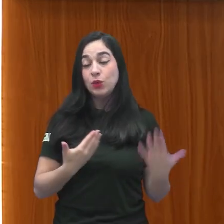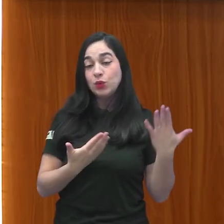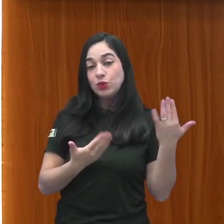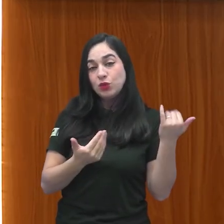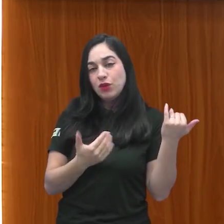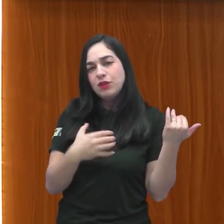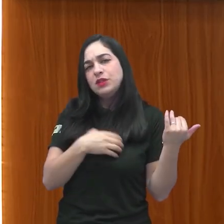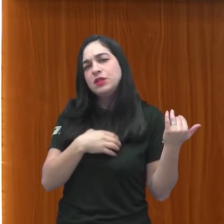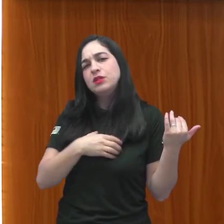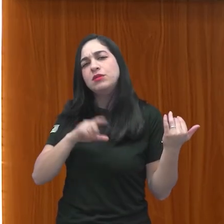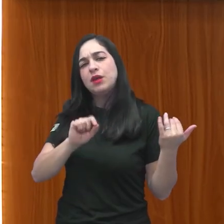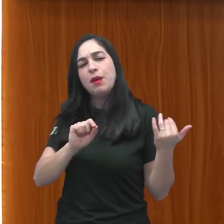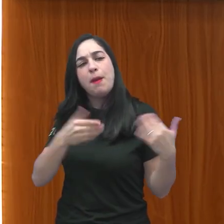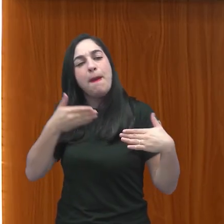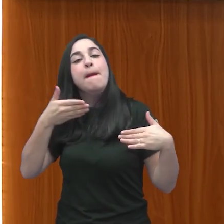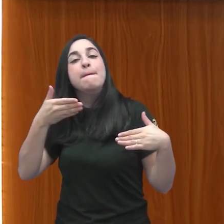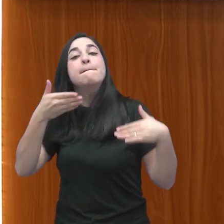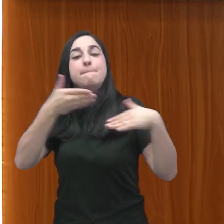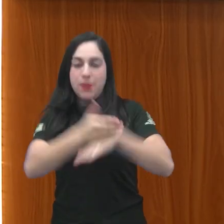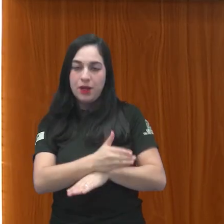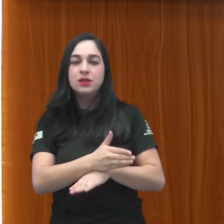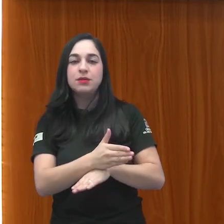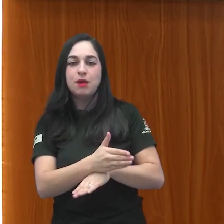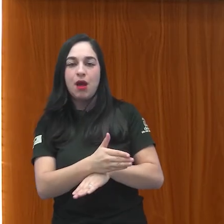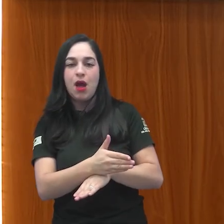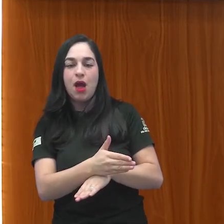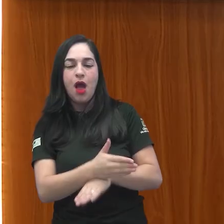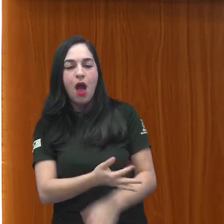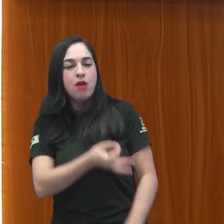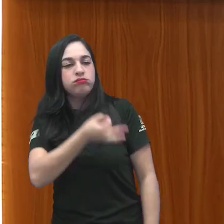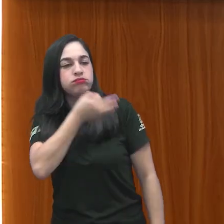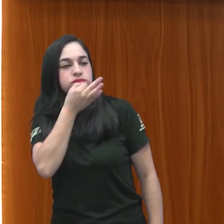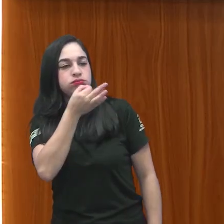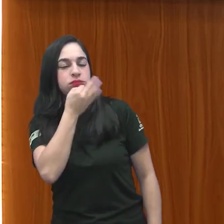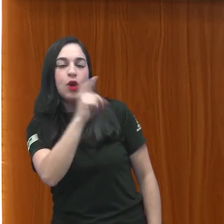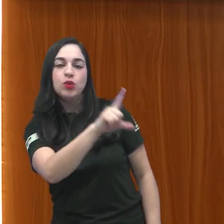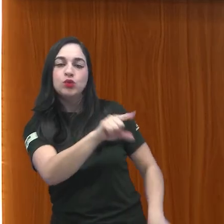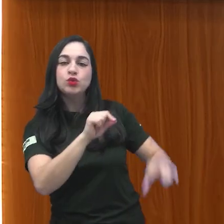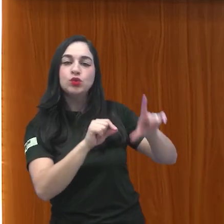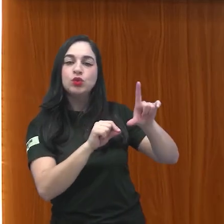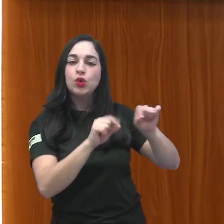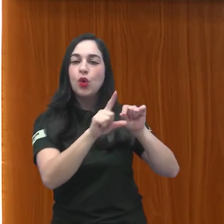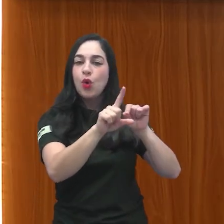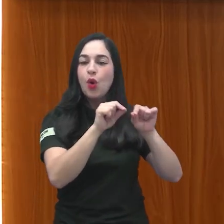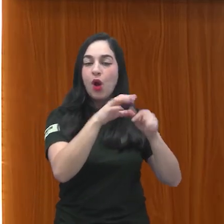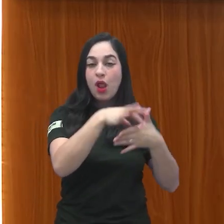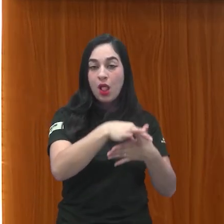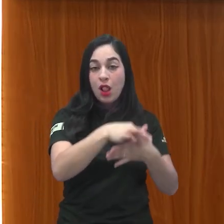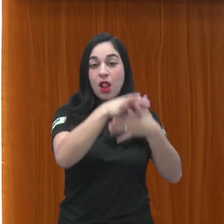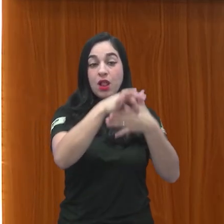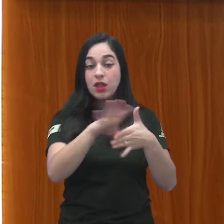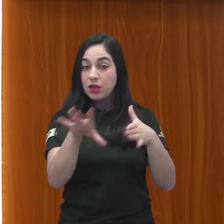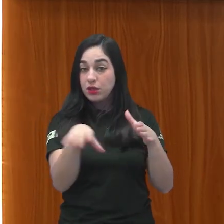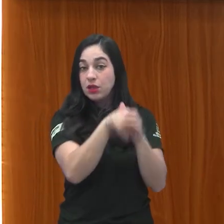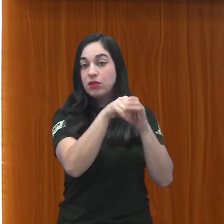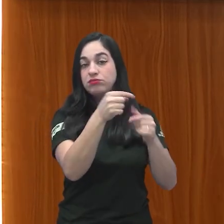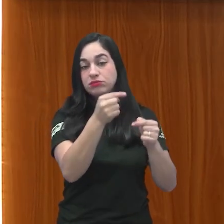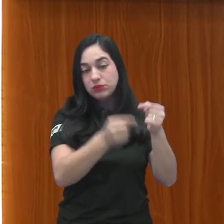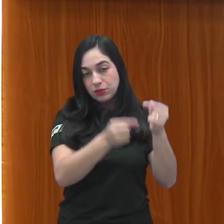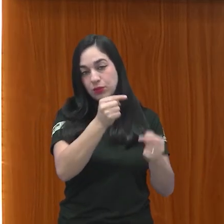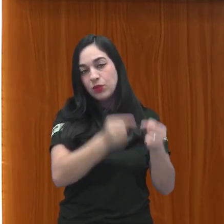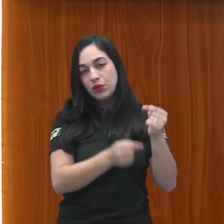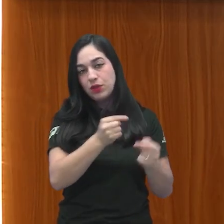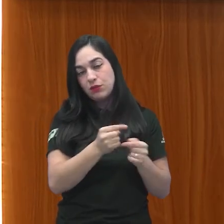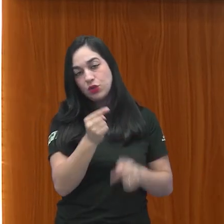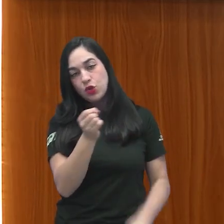eles estão sentindo a necessidade de participar, de ter as suas próprias lideranças, formar os seus líderes